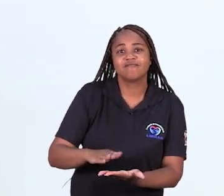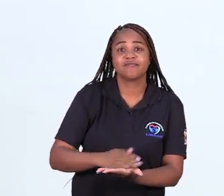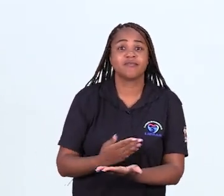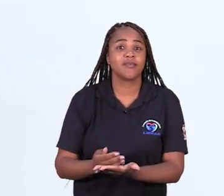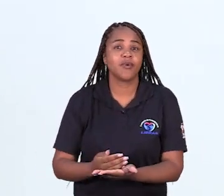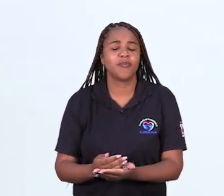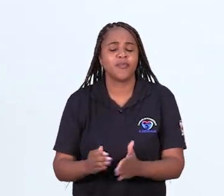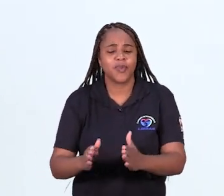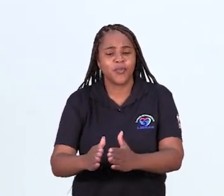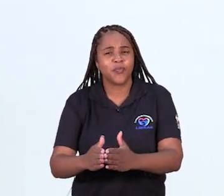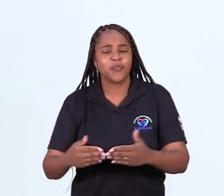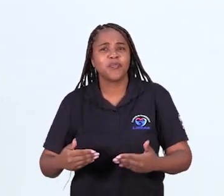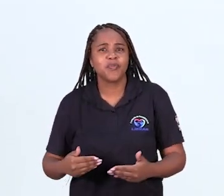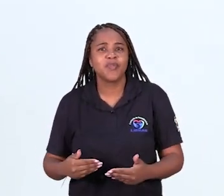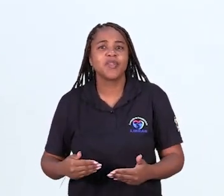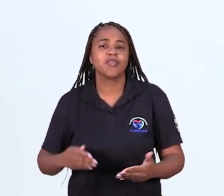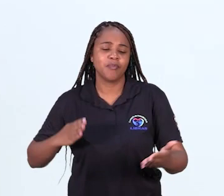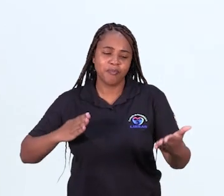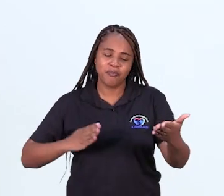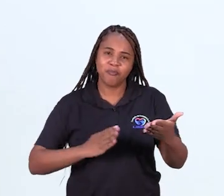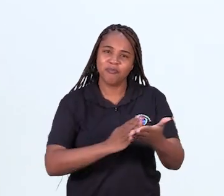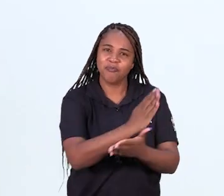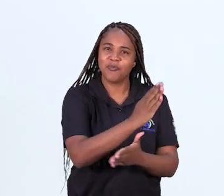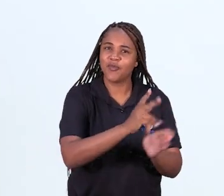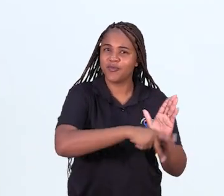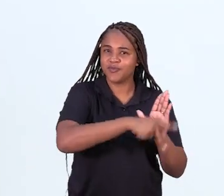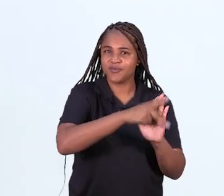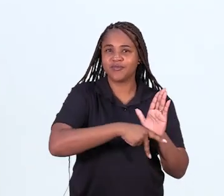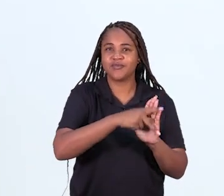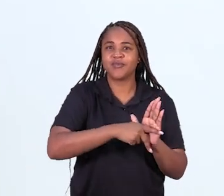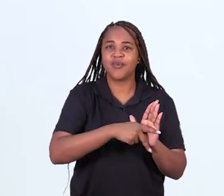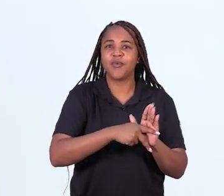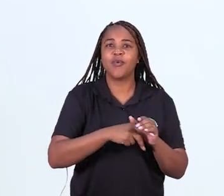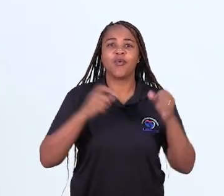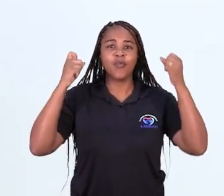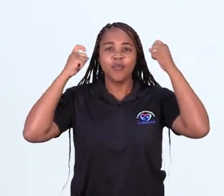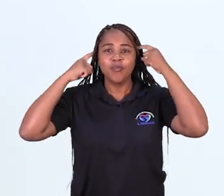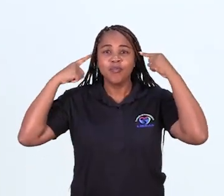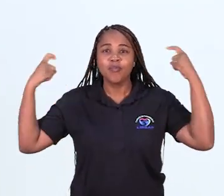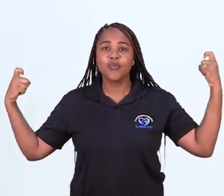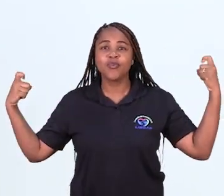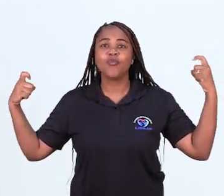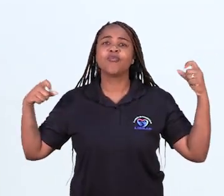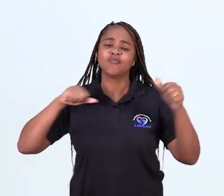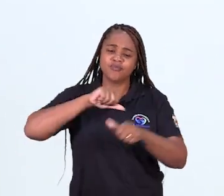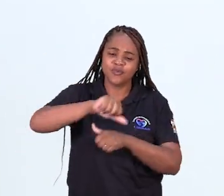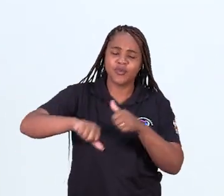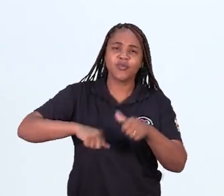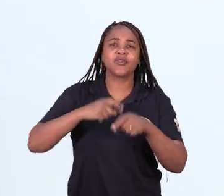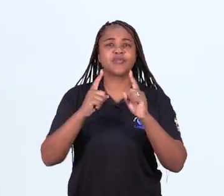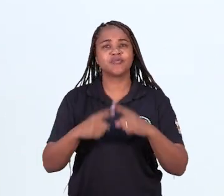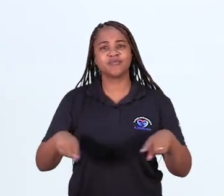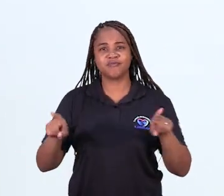Então estamos pedindo nesse mecanismo aprovado para que estes sons sejam substituídos por música ou